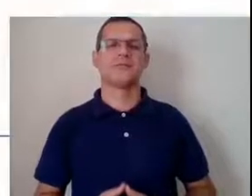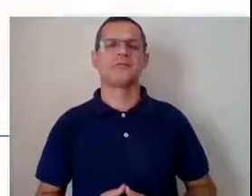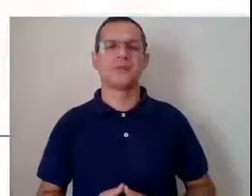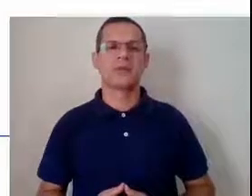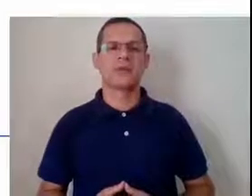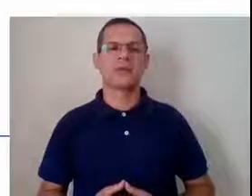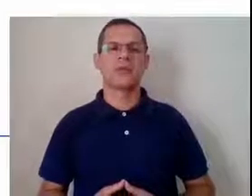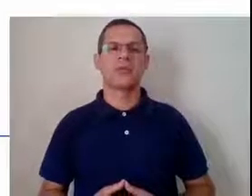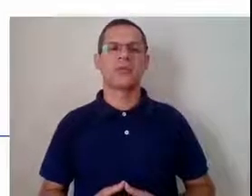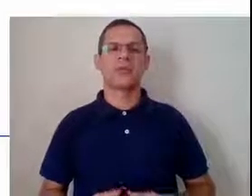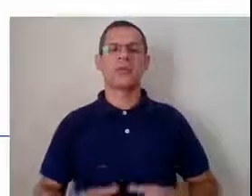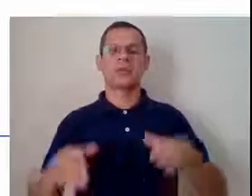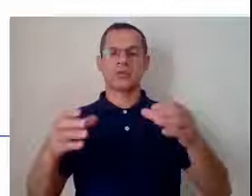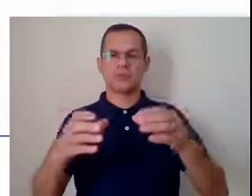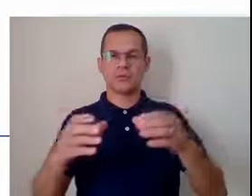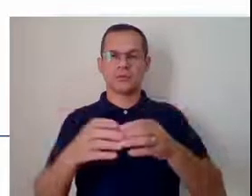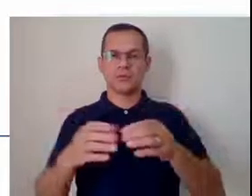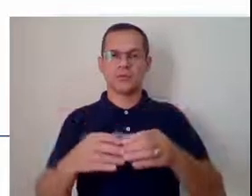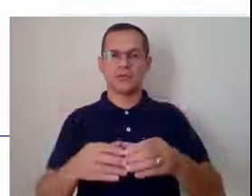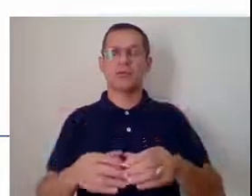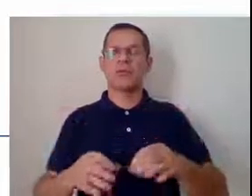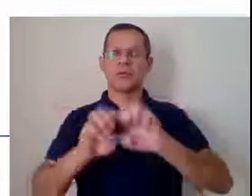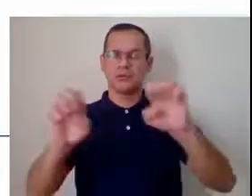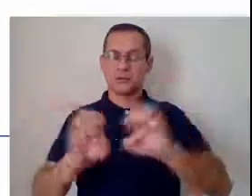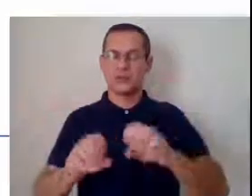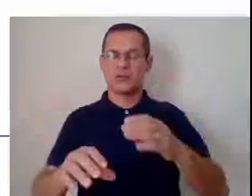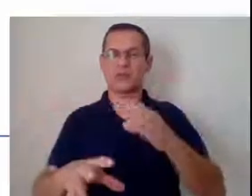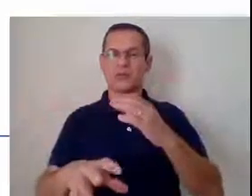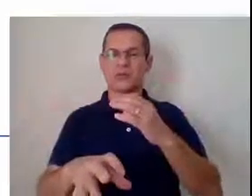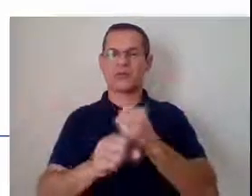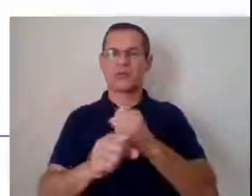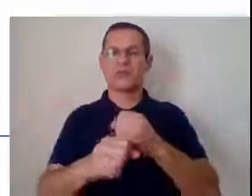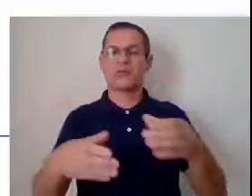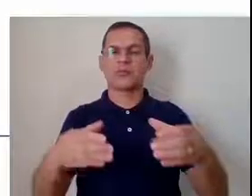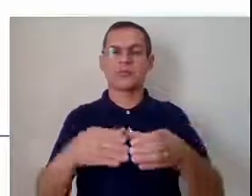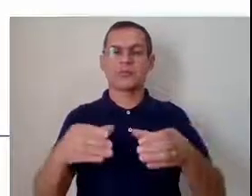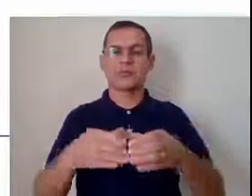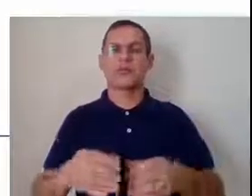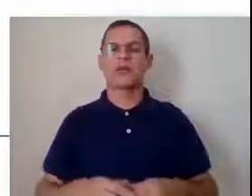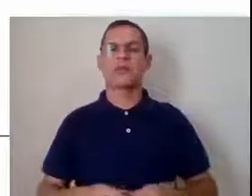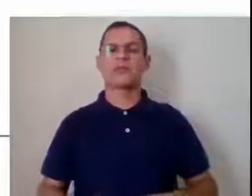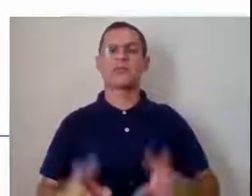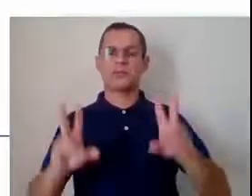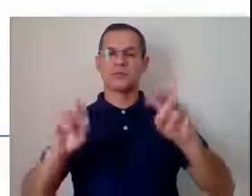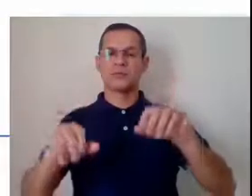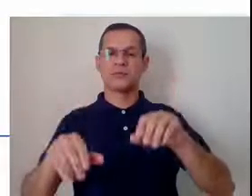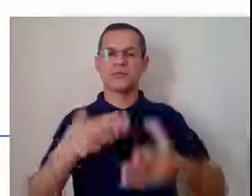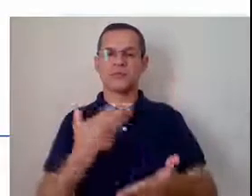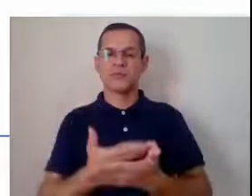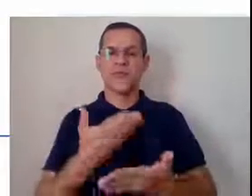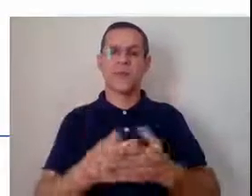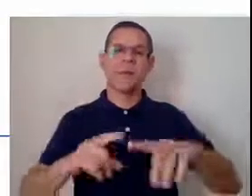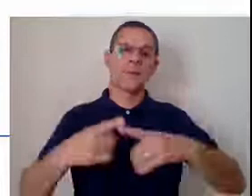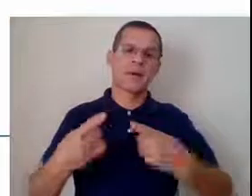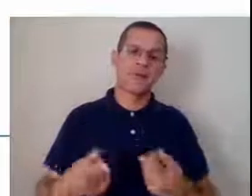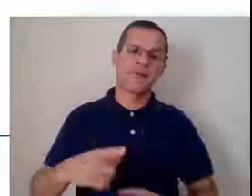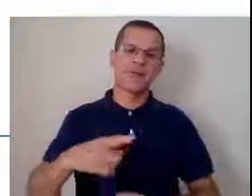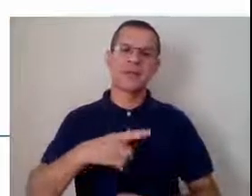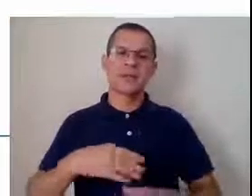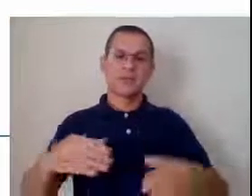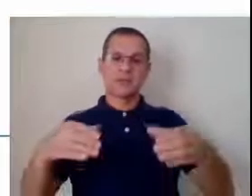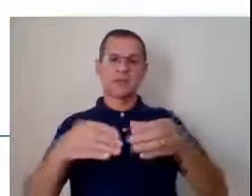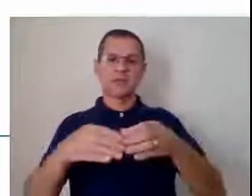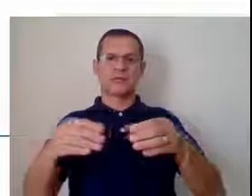Um dos conjuntos abordados são operações de conjuntos, né? Um dos conteúdos abordados. Dados